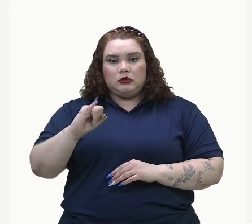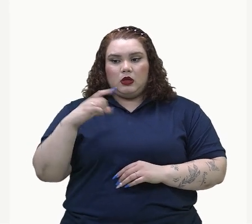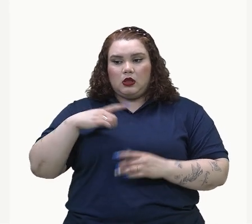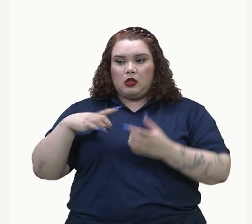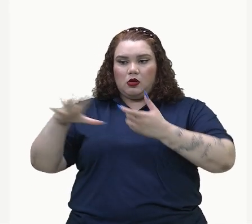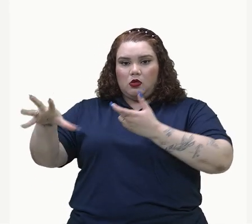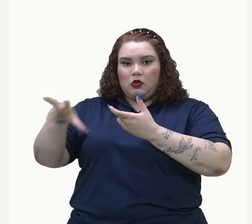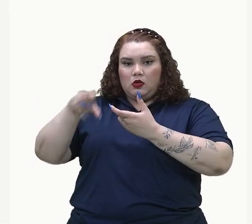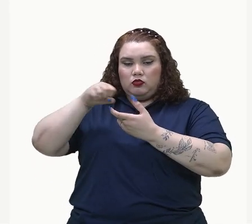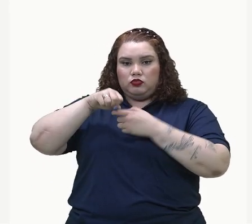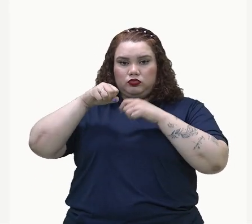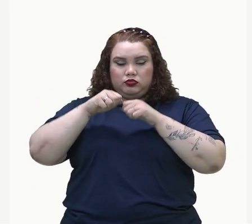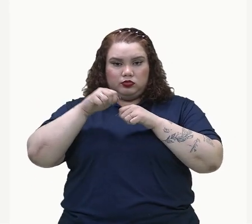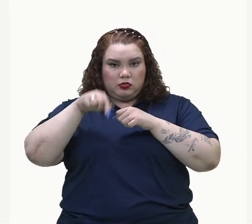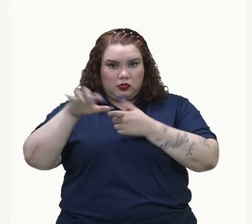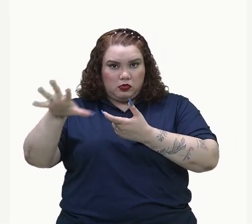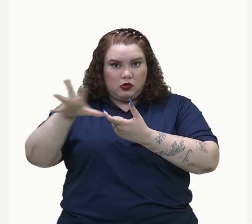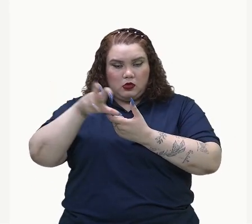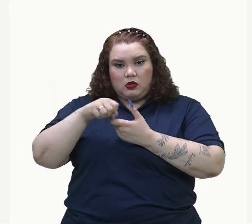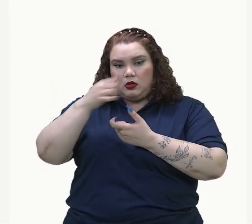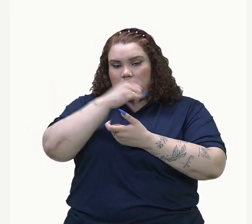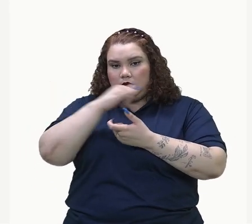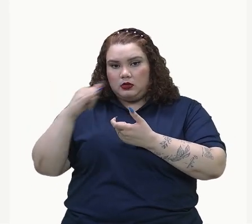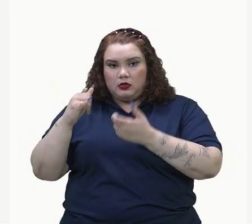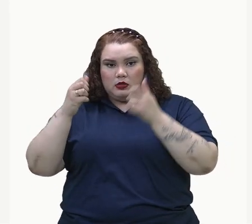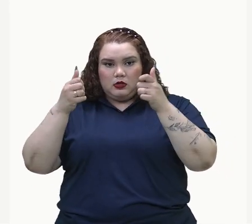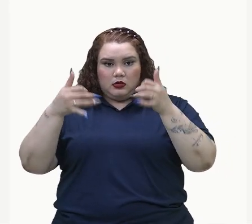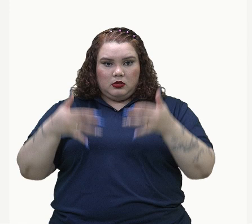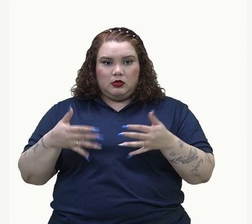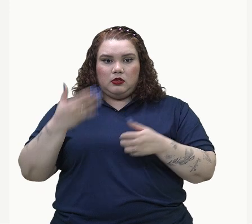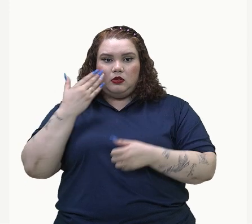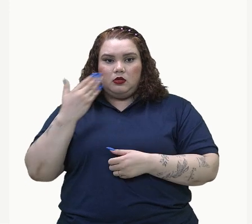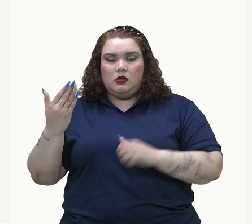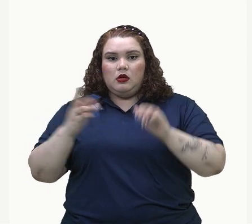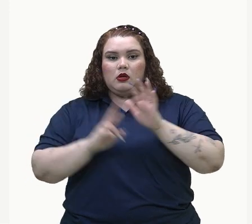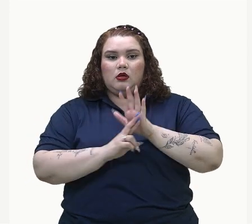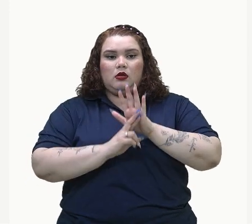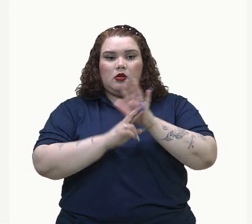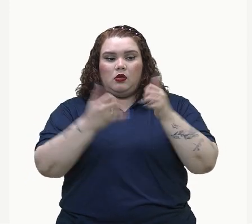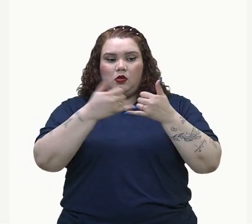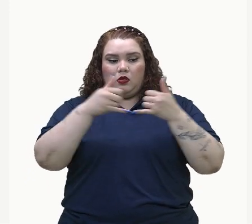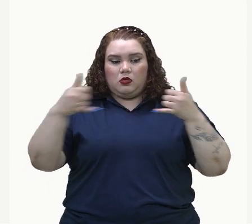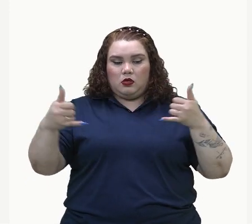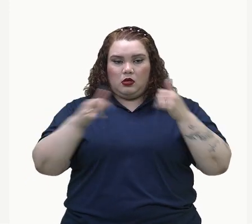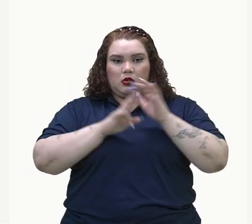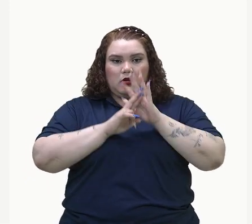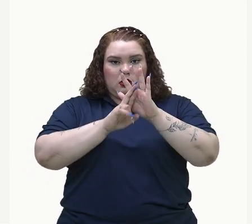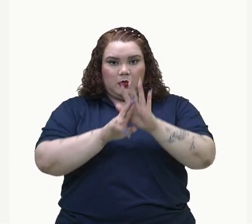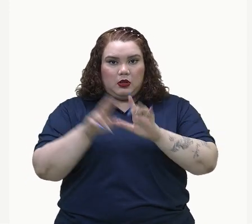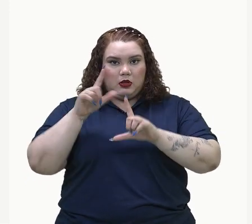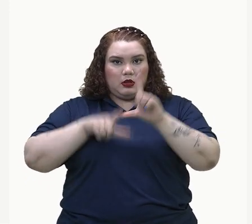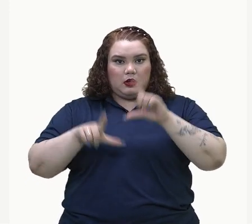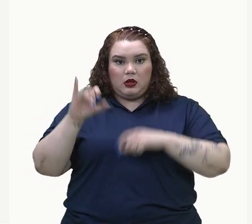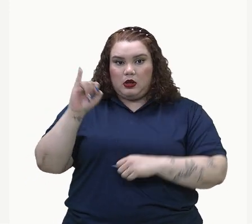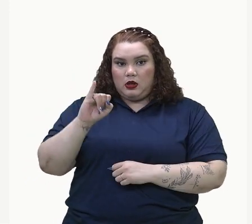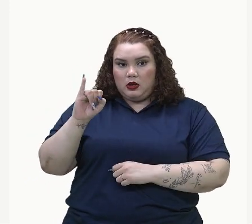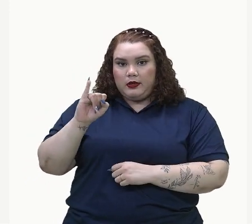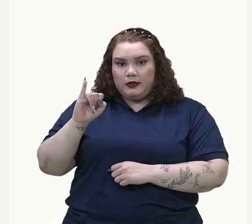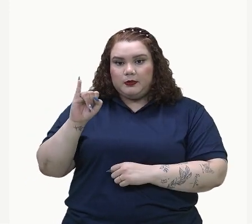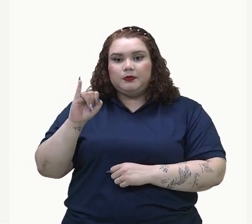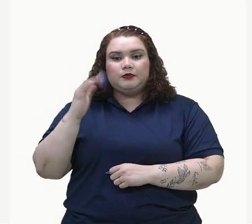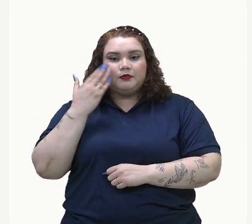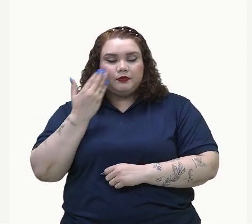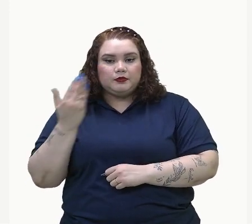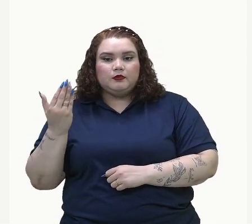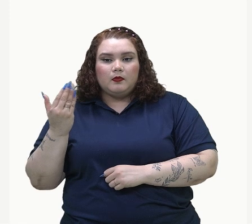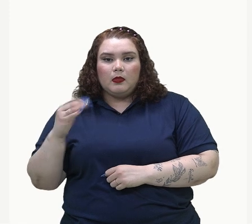a corrente, caso a gente falasse aqui, a corrente representada pela letra I, a corrente,